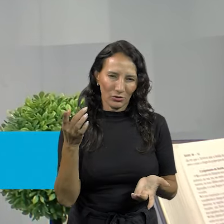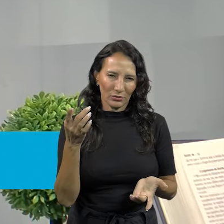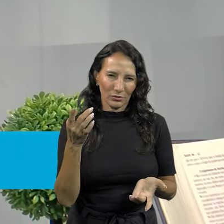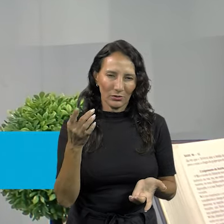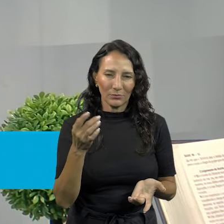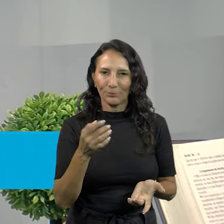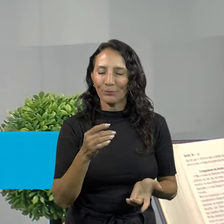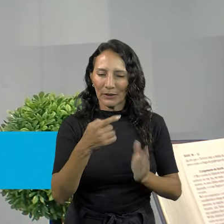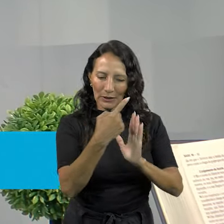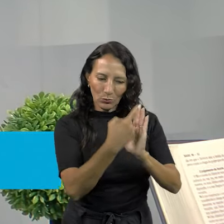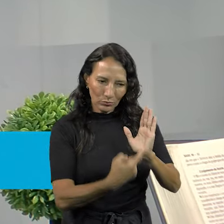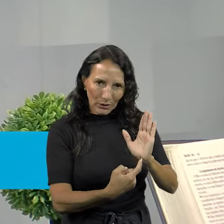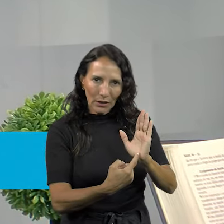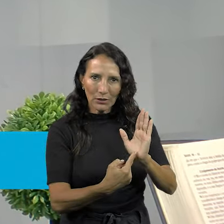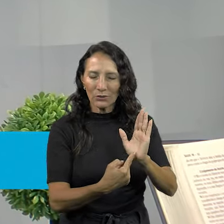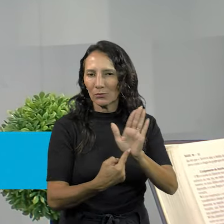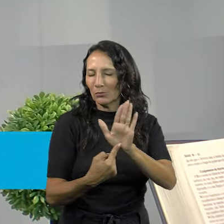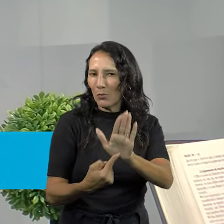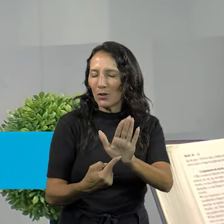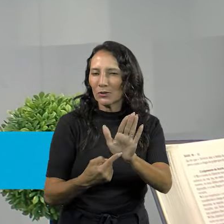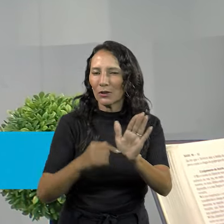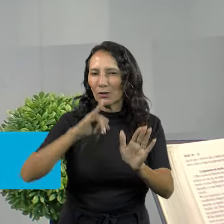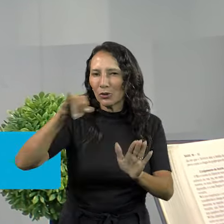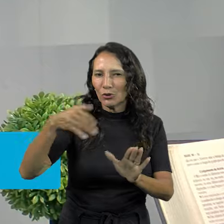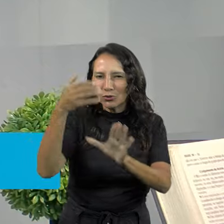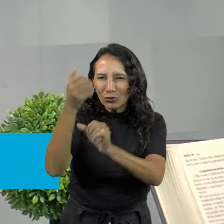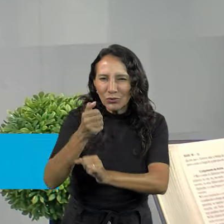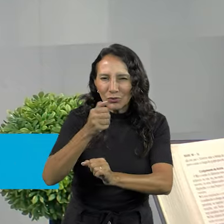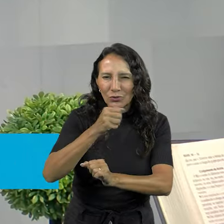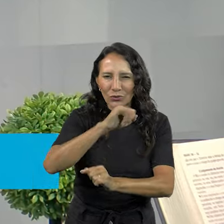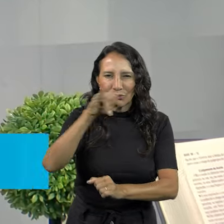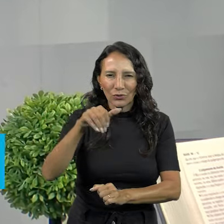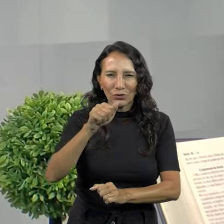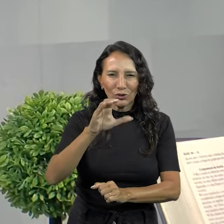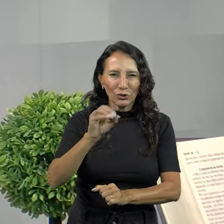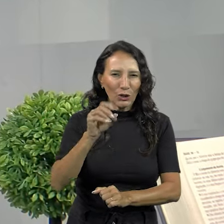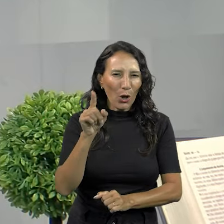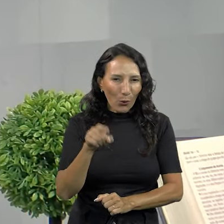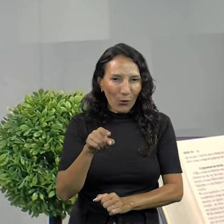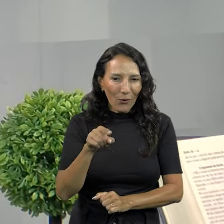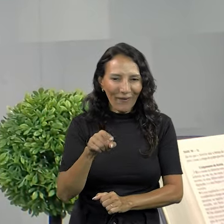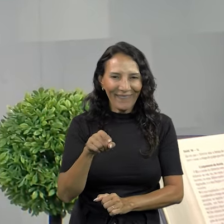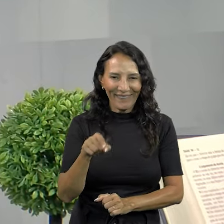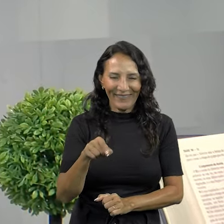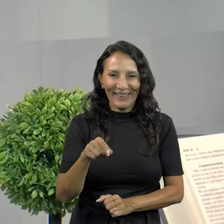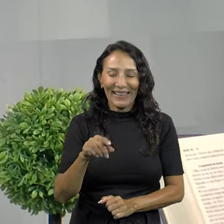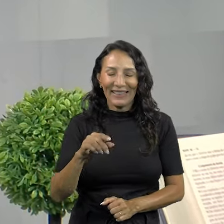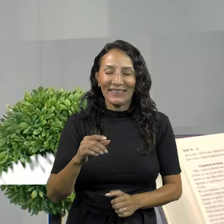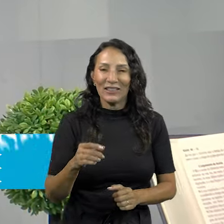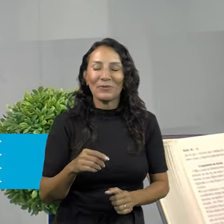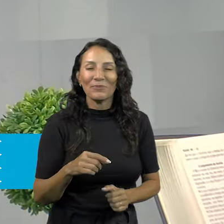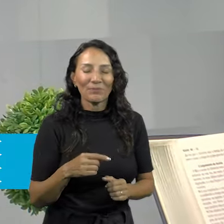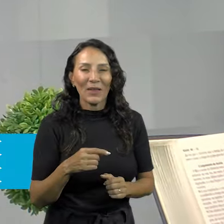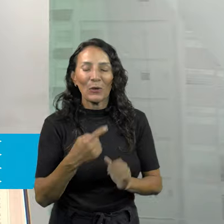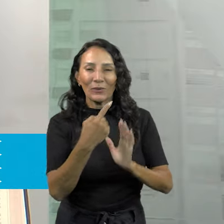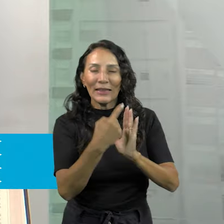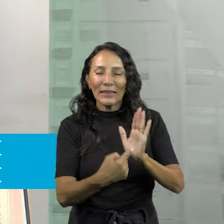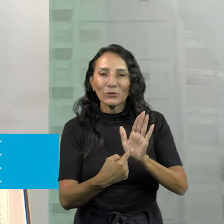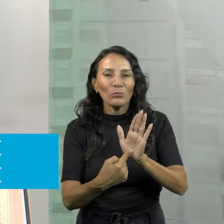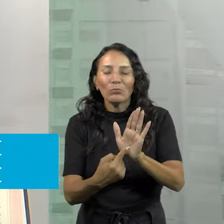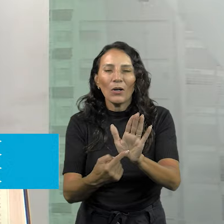que, quando fala de Jacó, fala que a presença de Deus estava ali e Jacó não havia percebido.